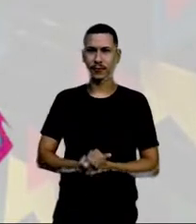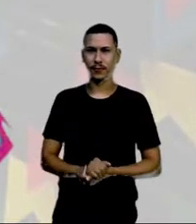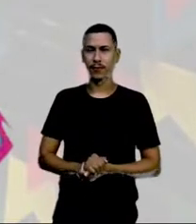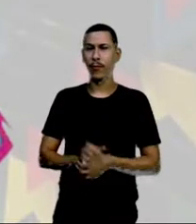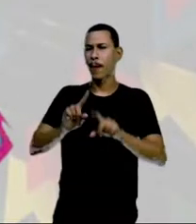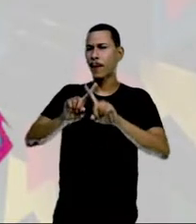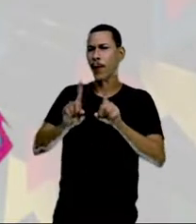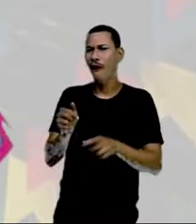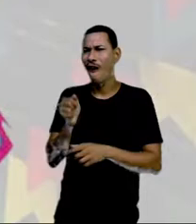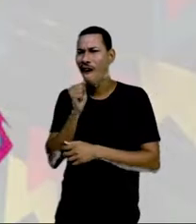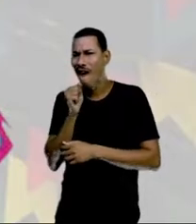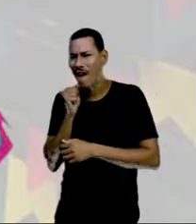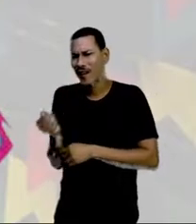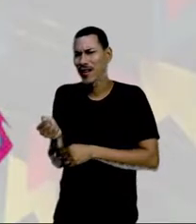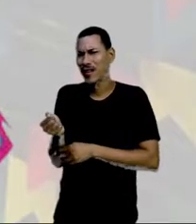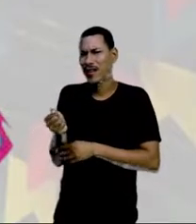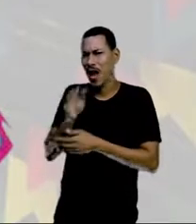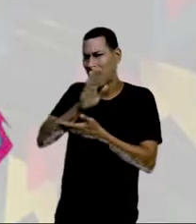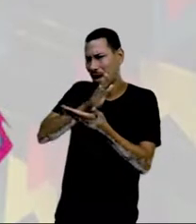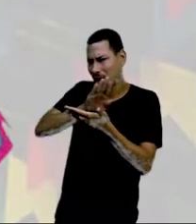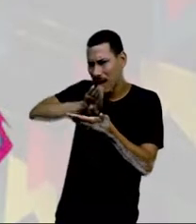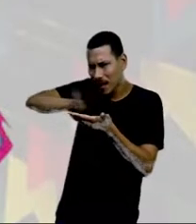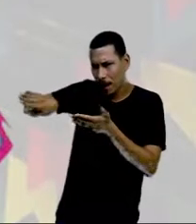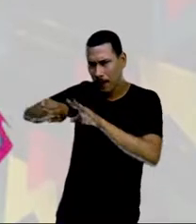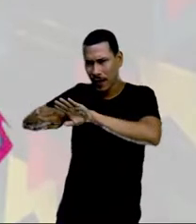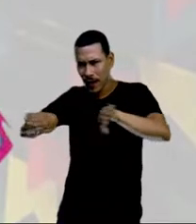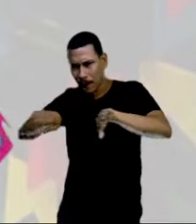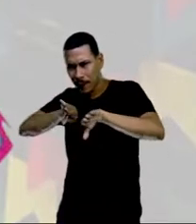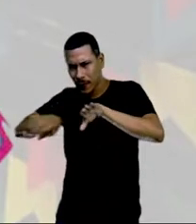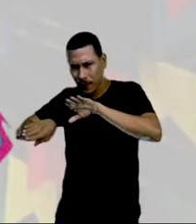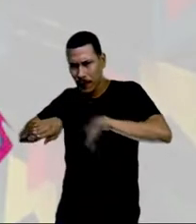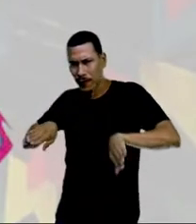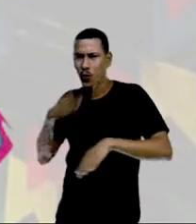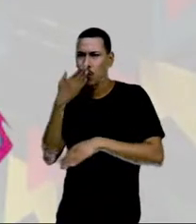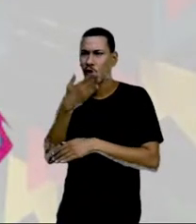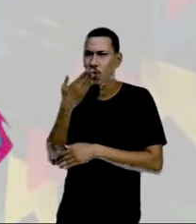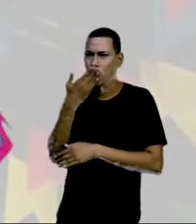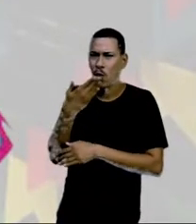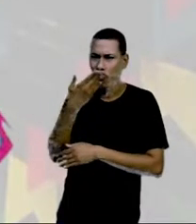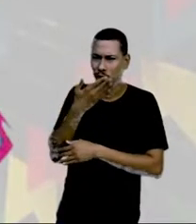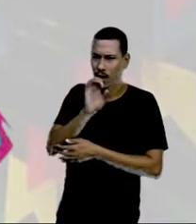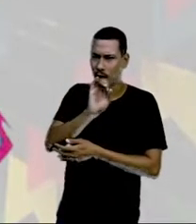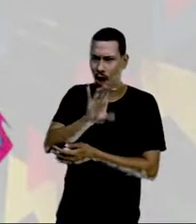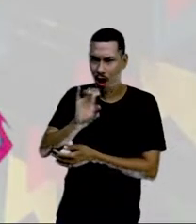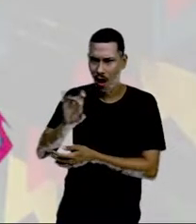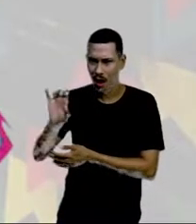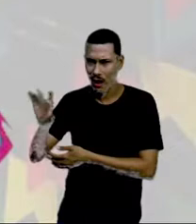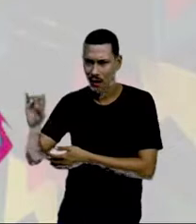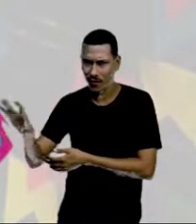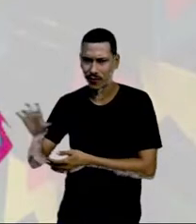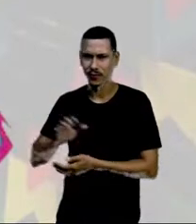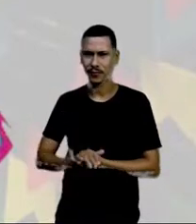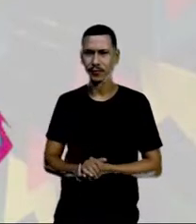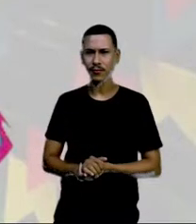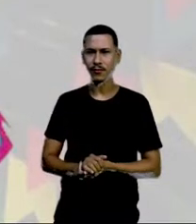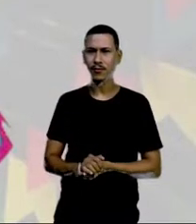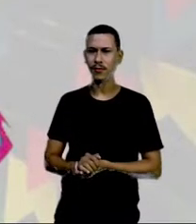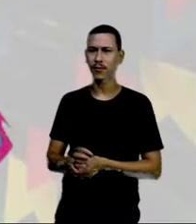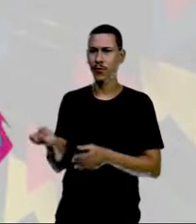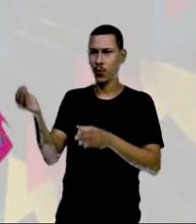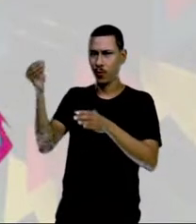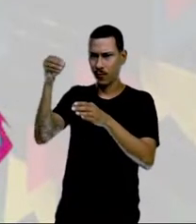ainda separou cada um dos docinhos de forma individual. Como assim? Ela colocou